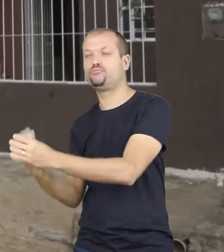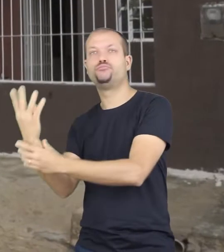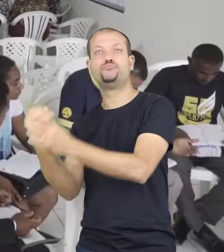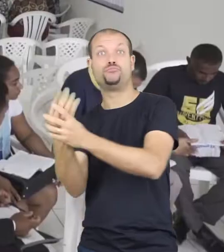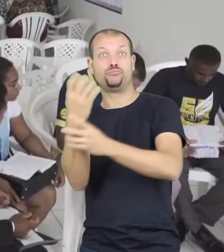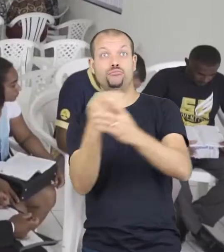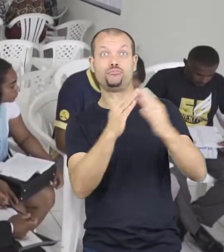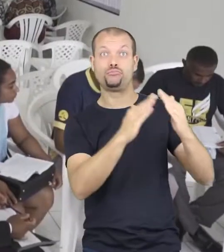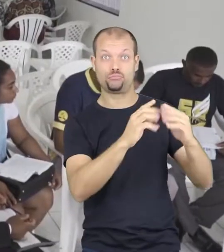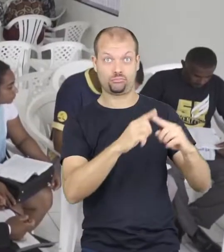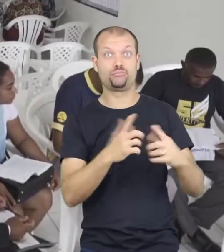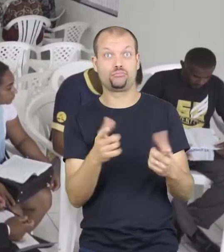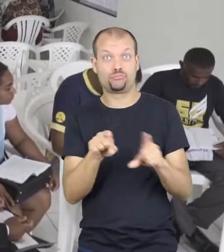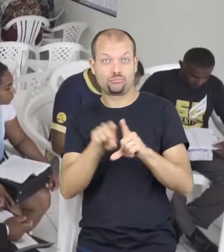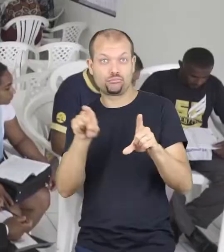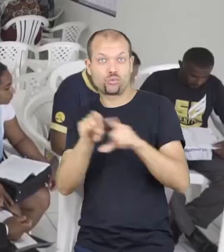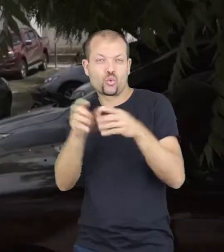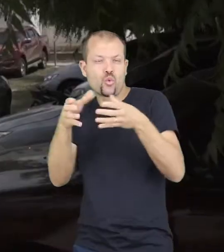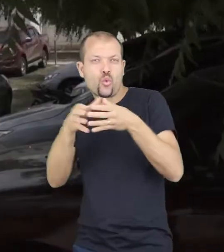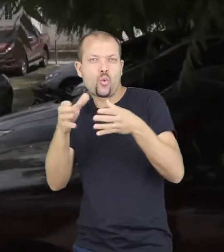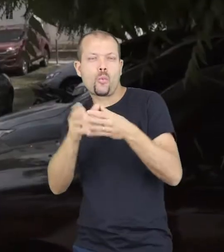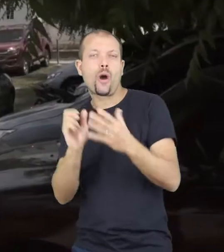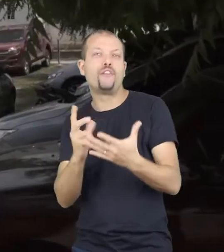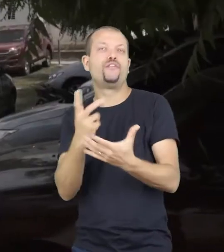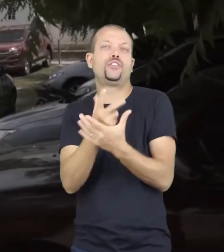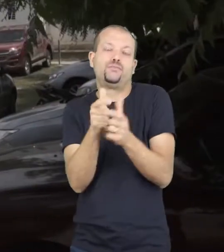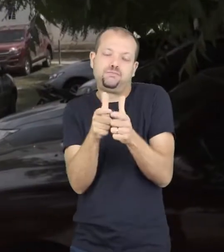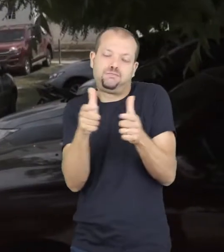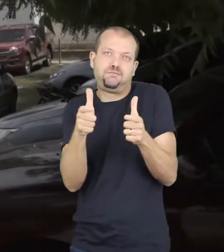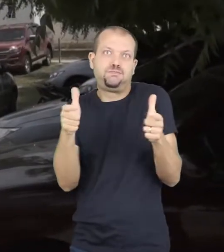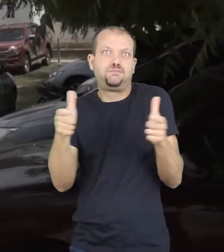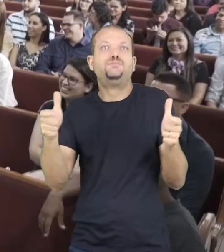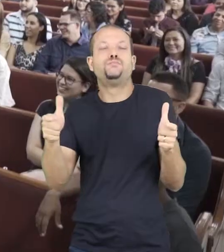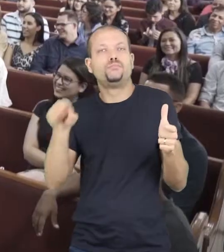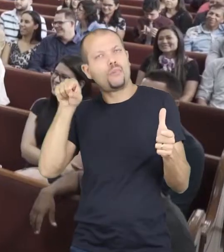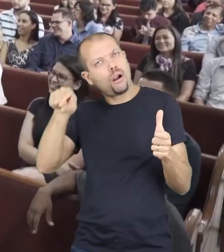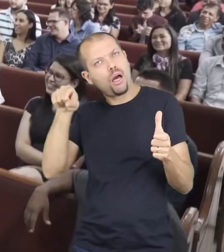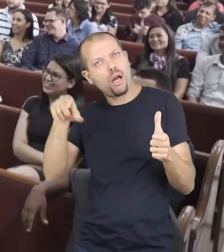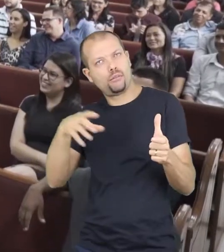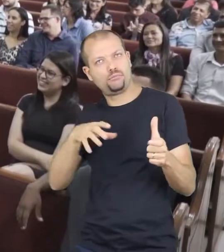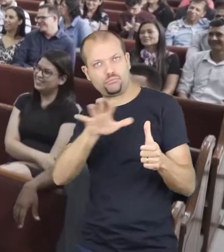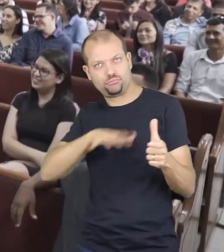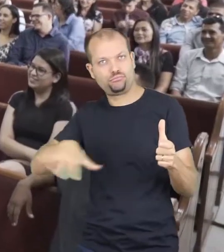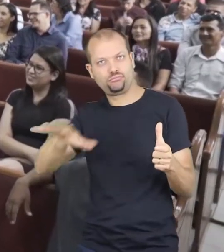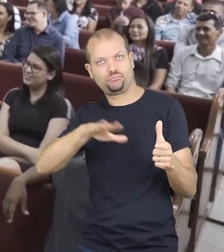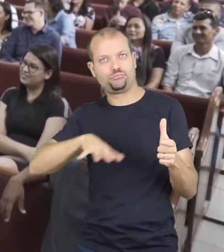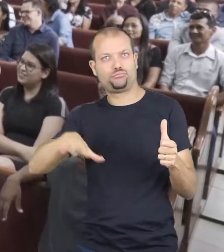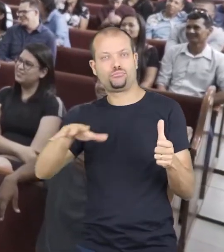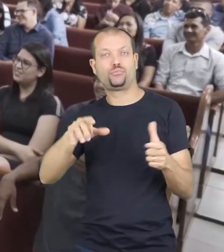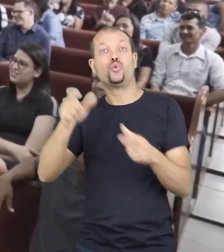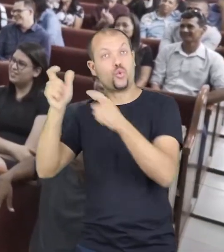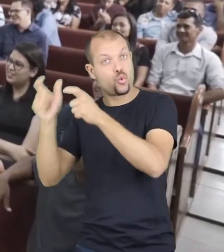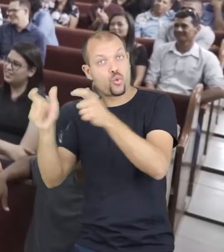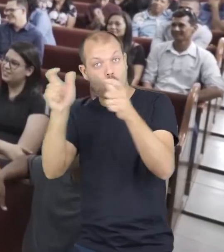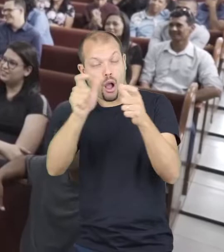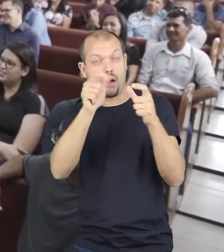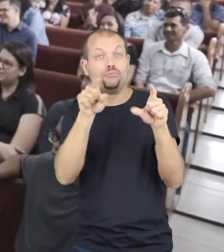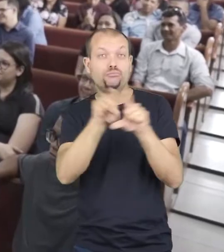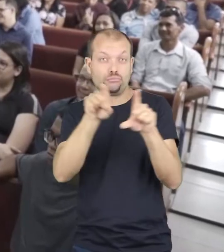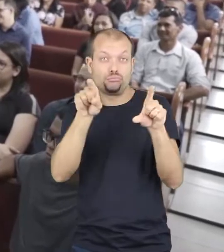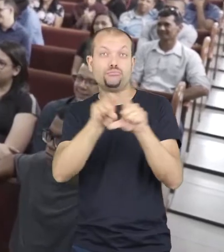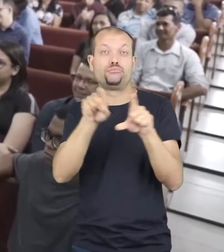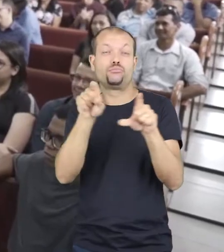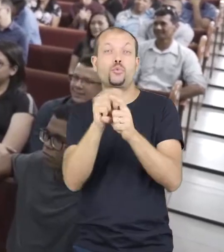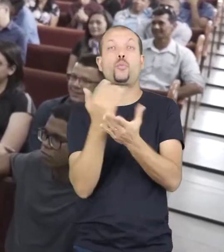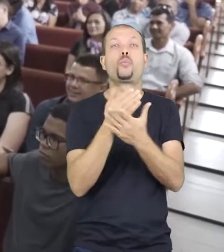no distrito. A comunidade adventista tem crescido muito e novos pontos de pregação estão sendo